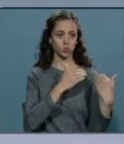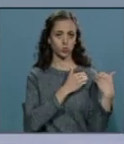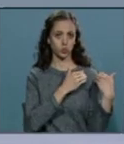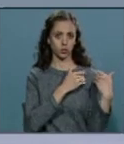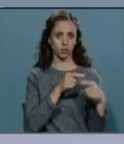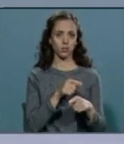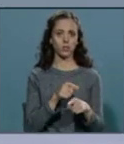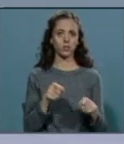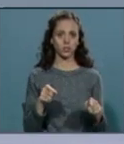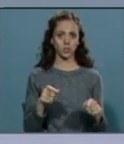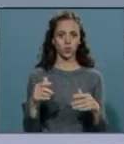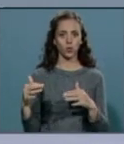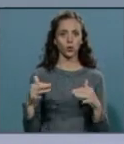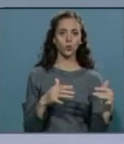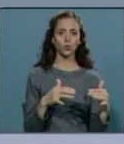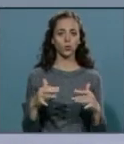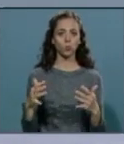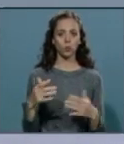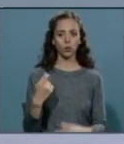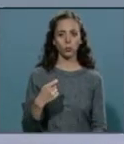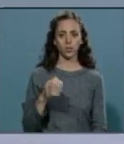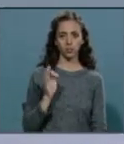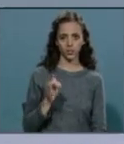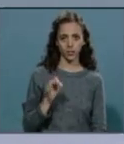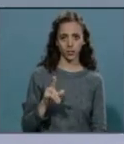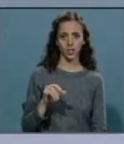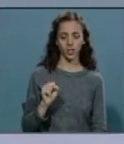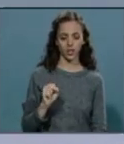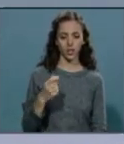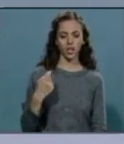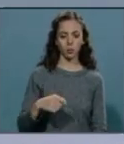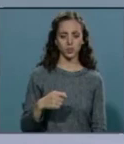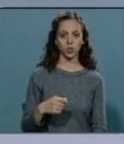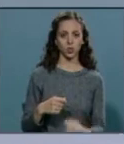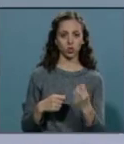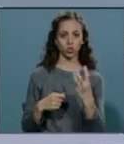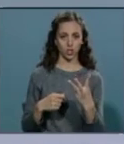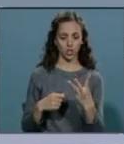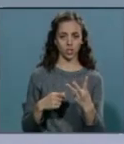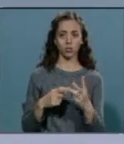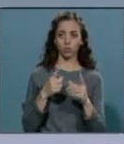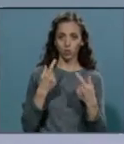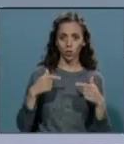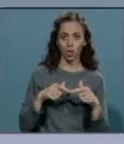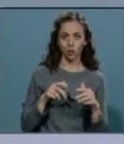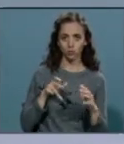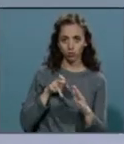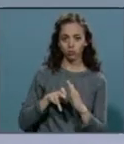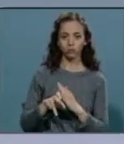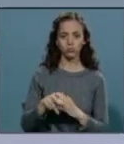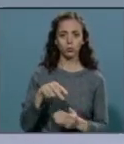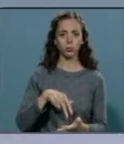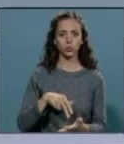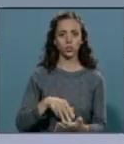responsáveis do futebol presidente da federação presente eu livros e os presentes os três grandes entrarão para a reunião a